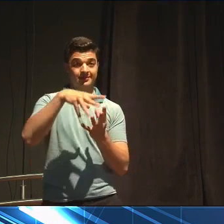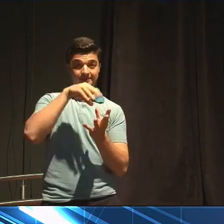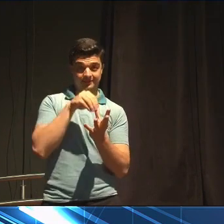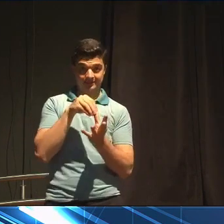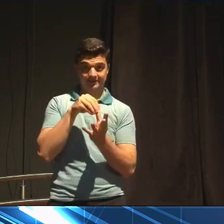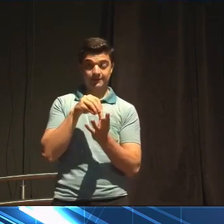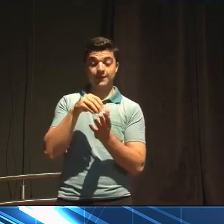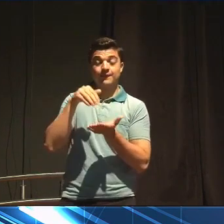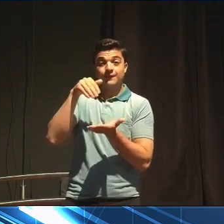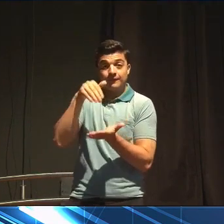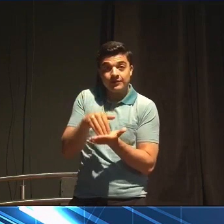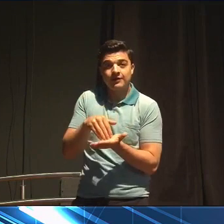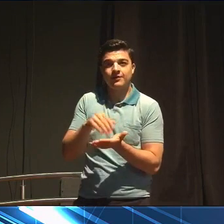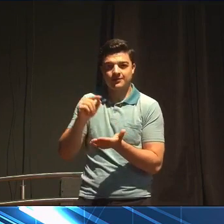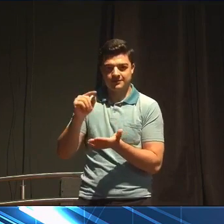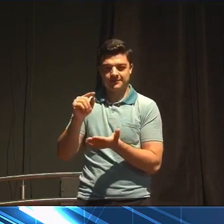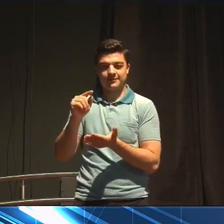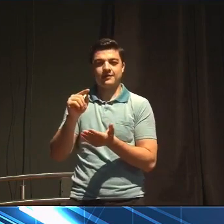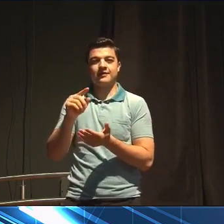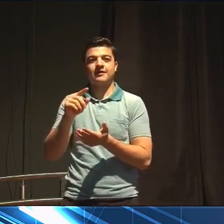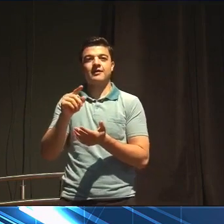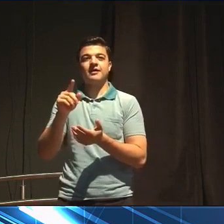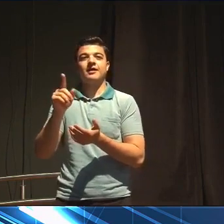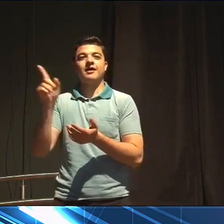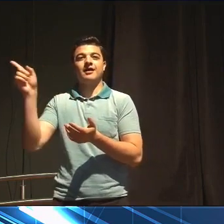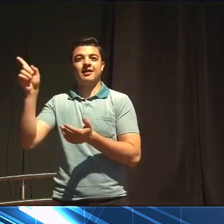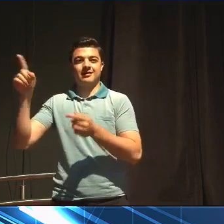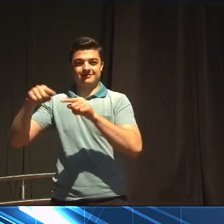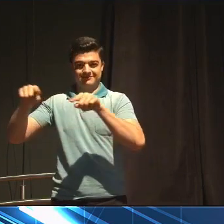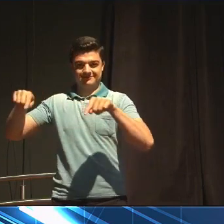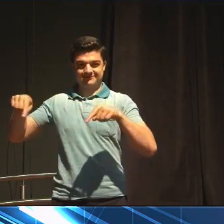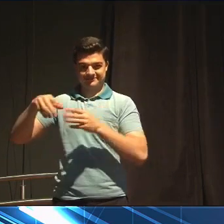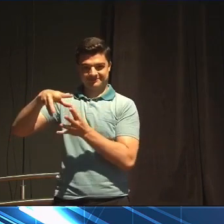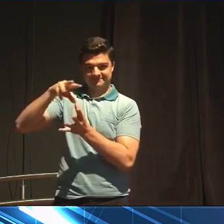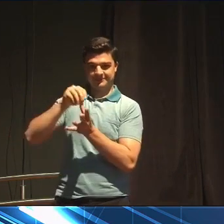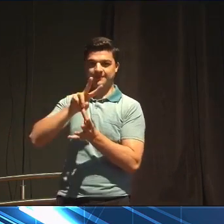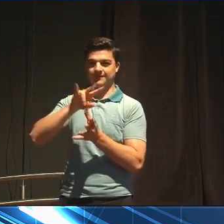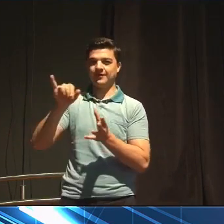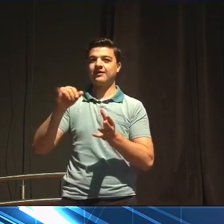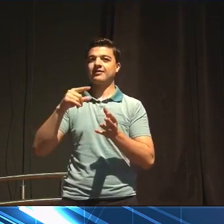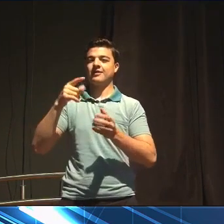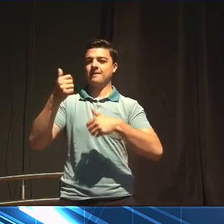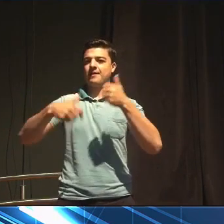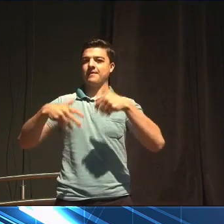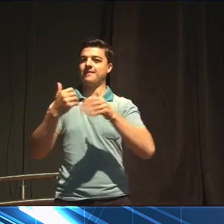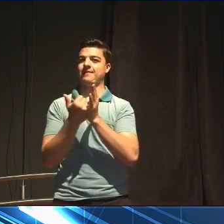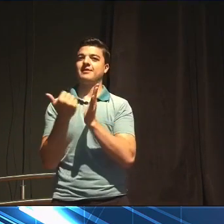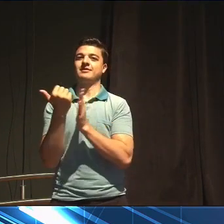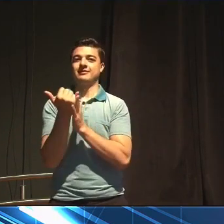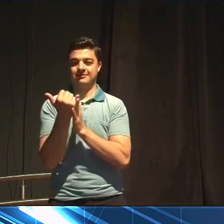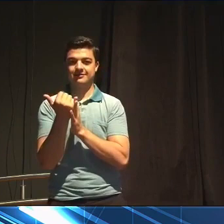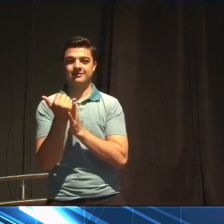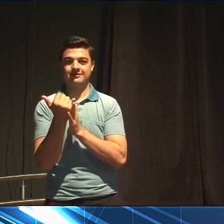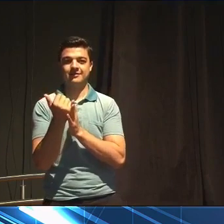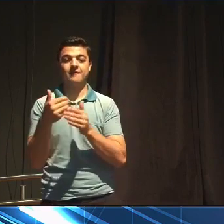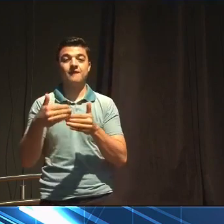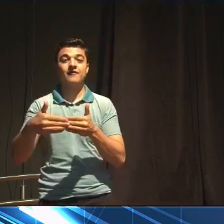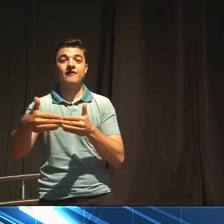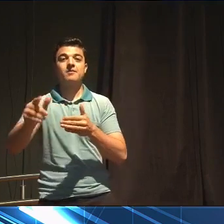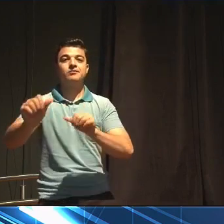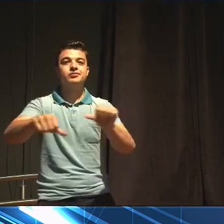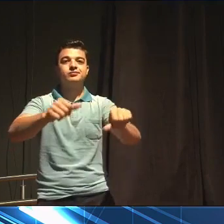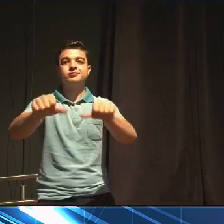discutir, alguns aspectos de adoção, de utilização e popularização do metaverso, e ali vai dar para discutir um pouco sobre essas